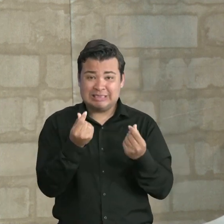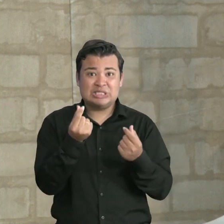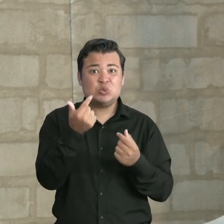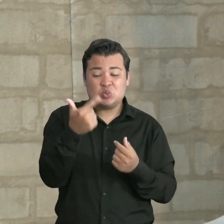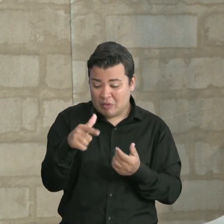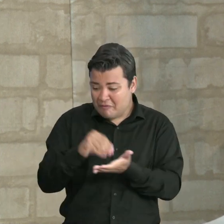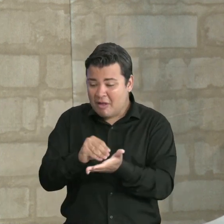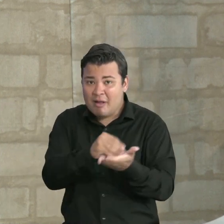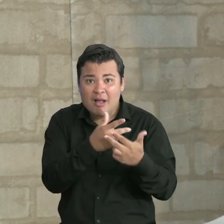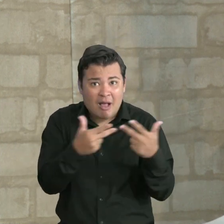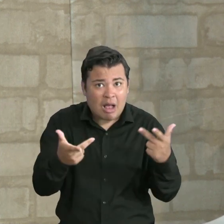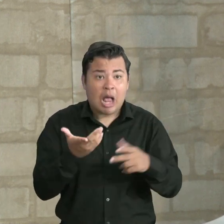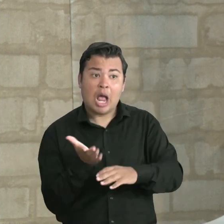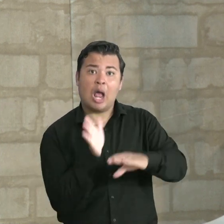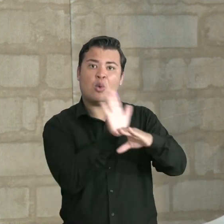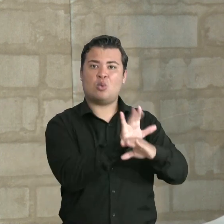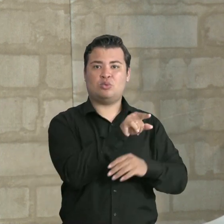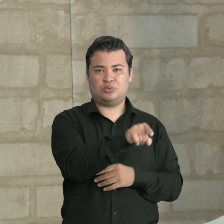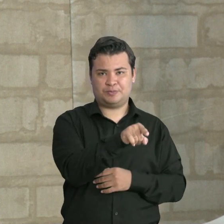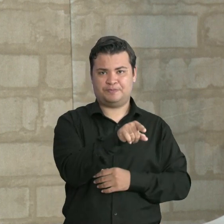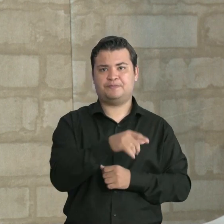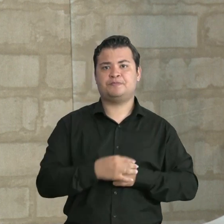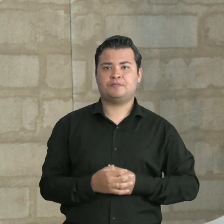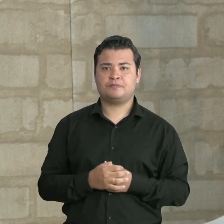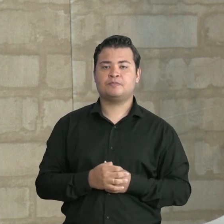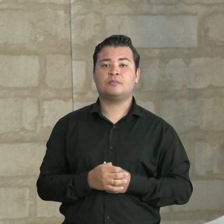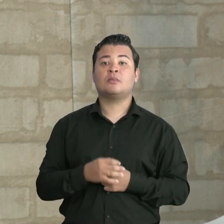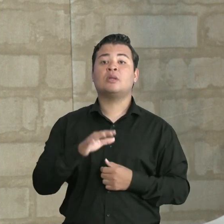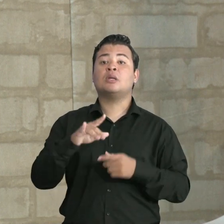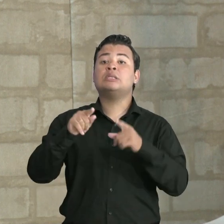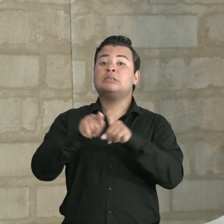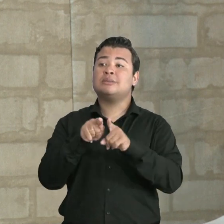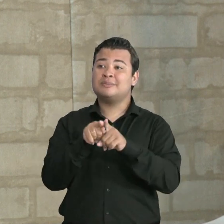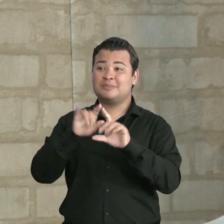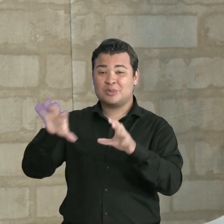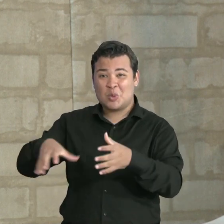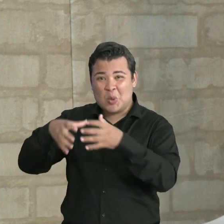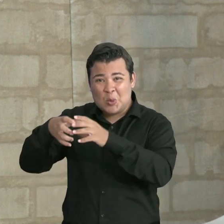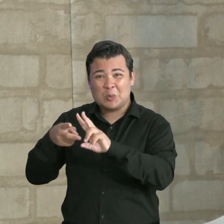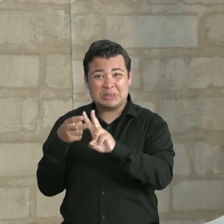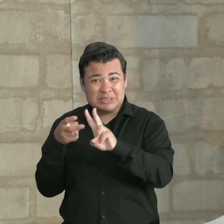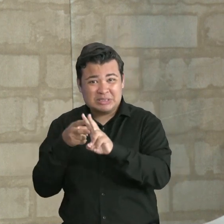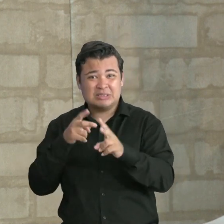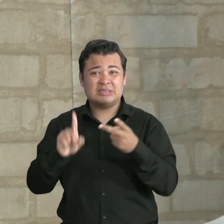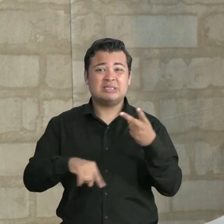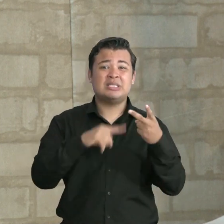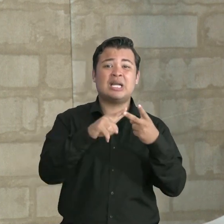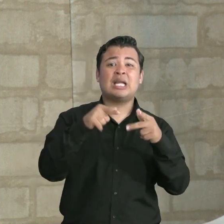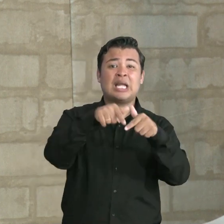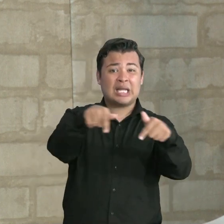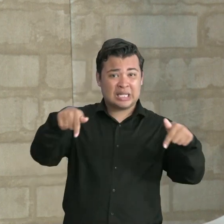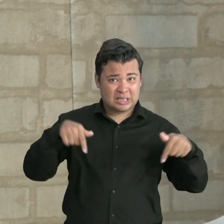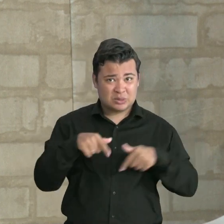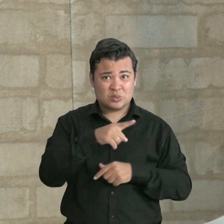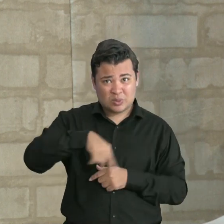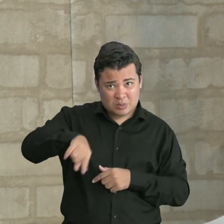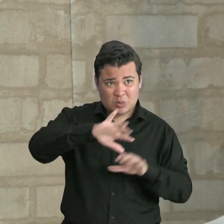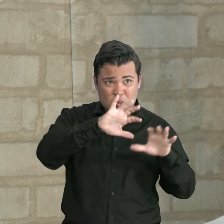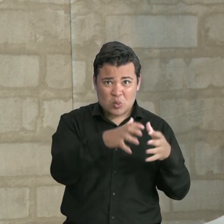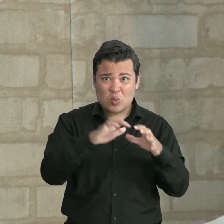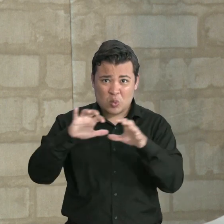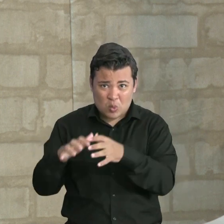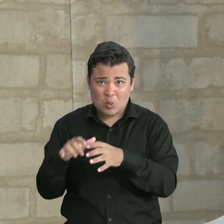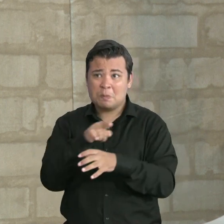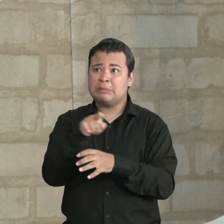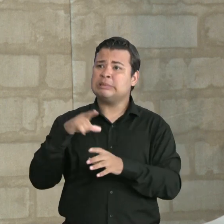tivessem acesso. Nós sabemos da dificuldade também que houve em relação aos indígenas e quilombolas, né, que foram esses povos que